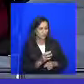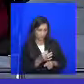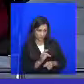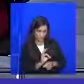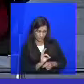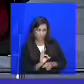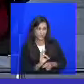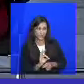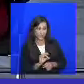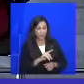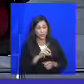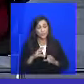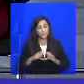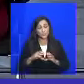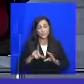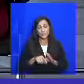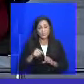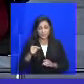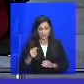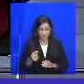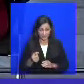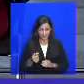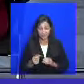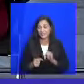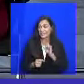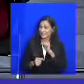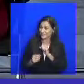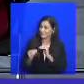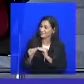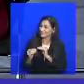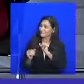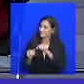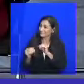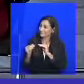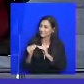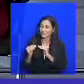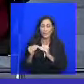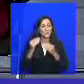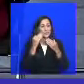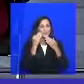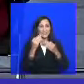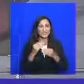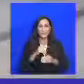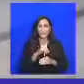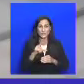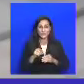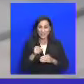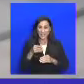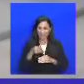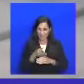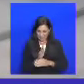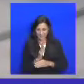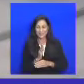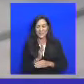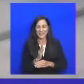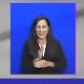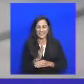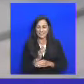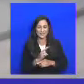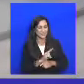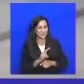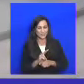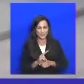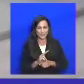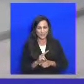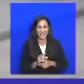As auditoras confirmam as bolas sorteadas? Confirmo. Confirmo. Muito obrigada. Sorteio realizado e